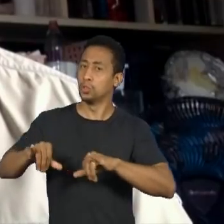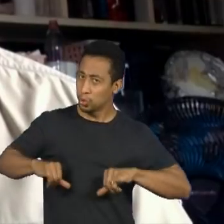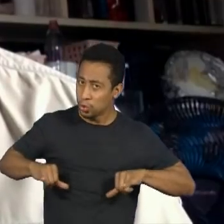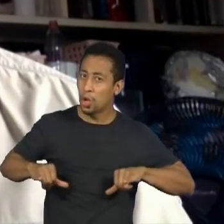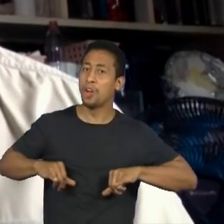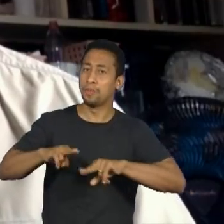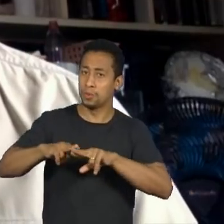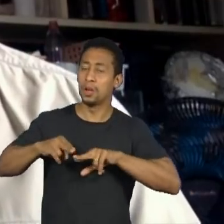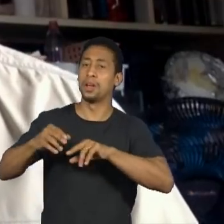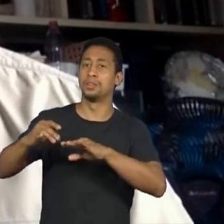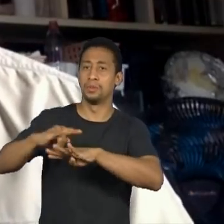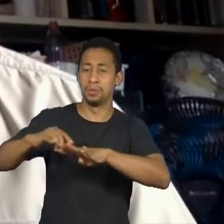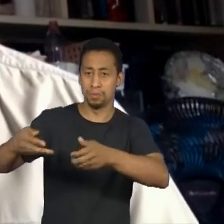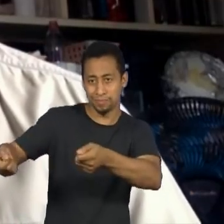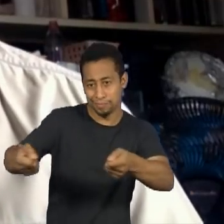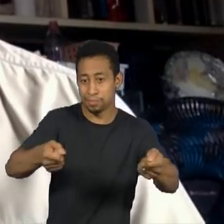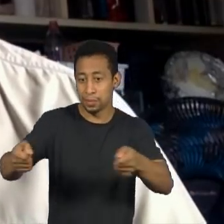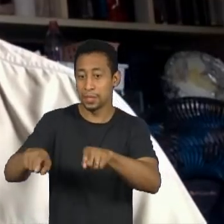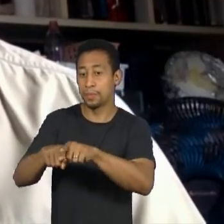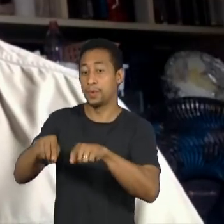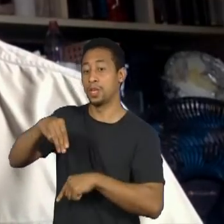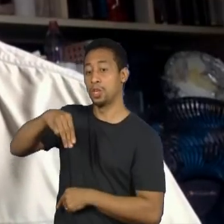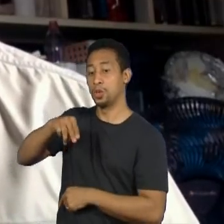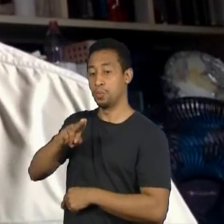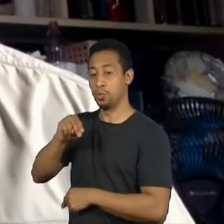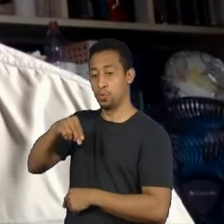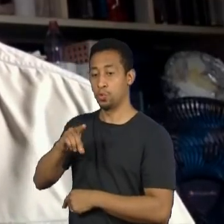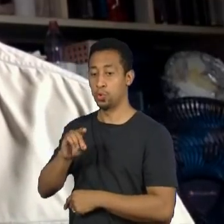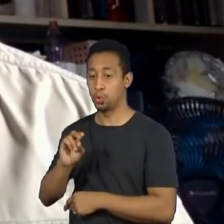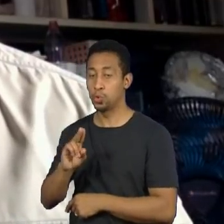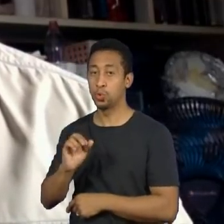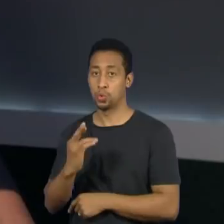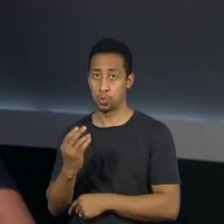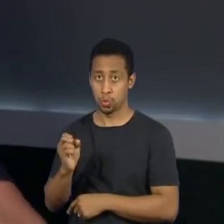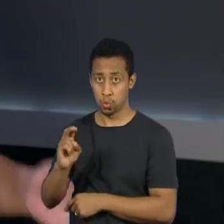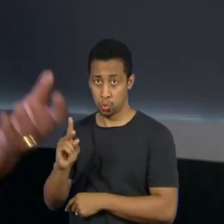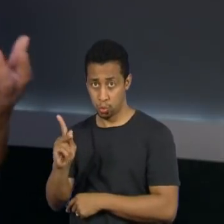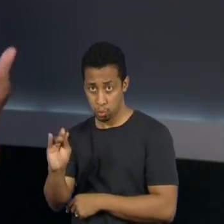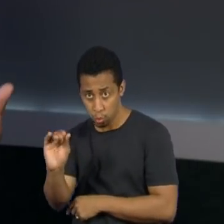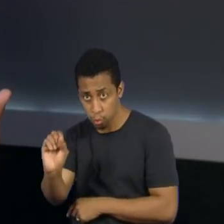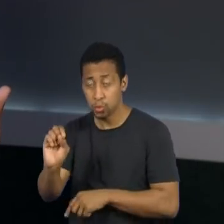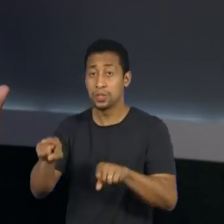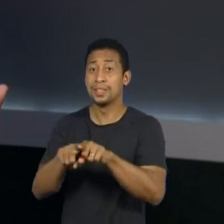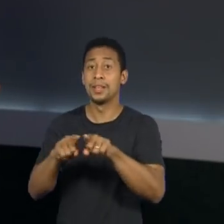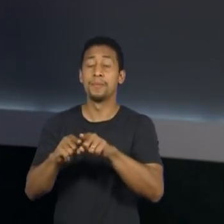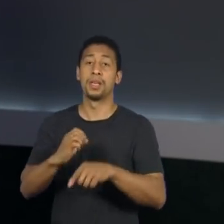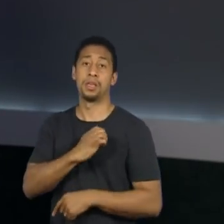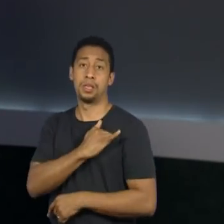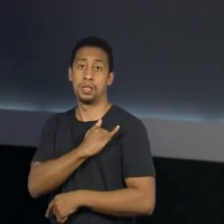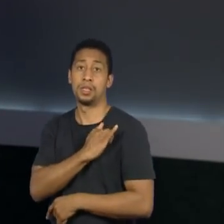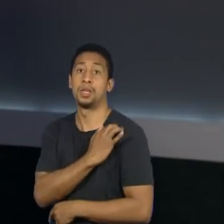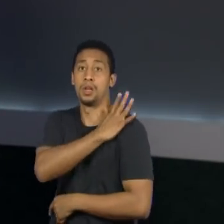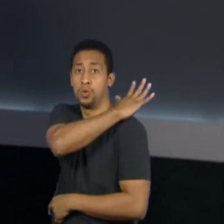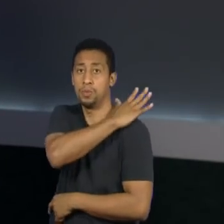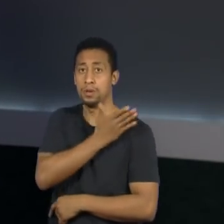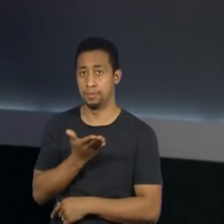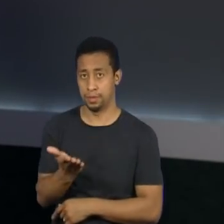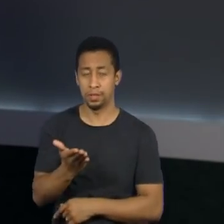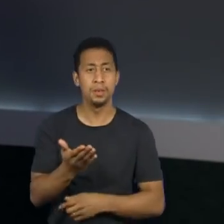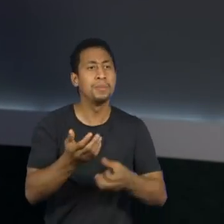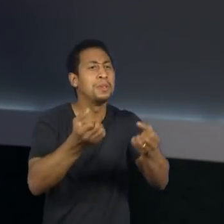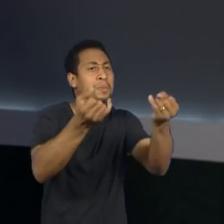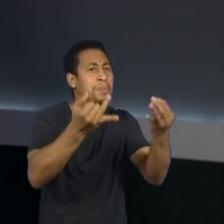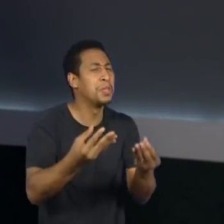esse levantamento, como os Mundurucus e os Yanomamis. E como é que se explica esse crescimento